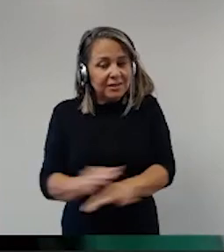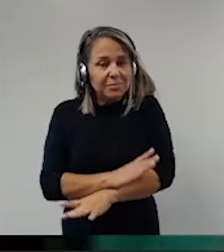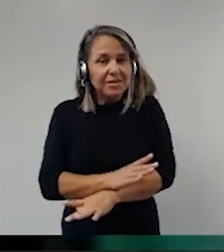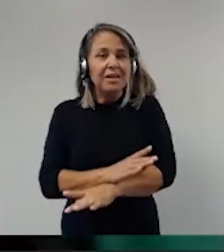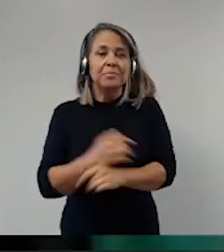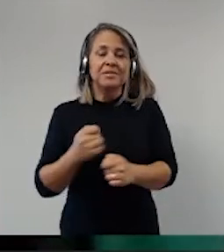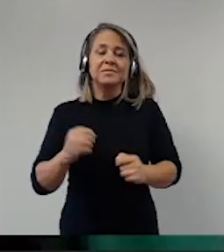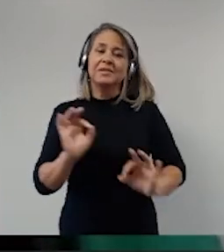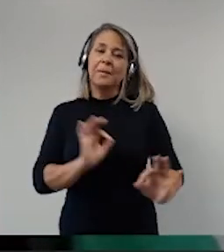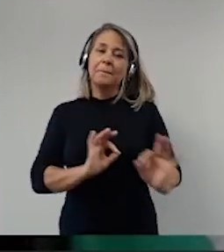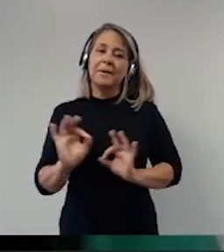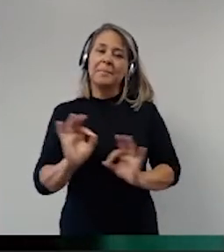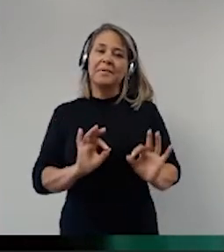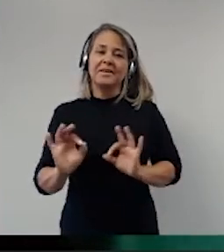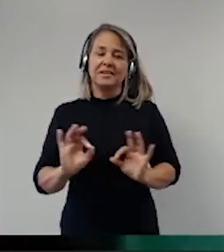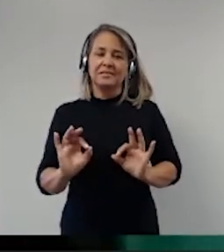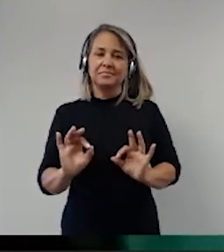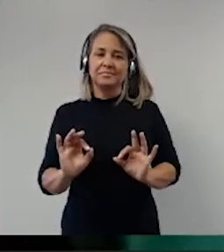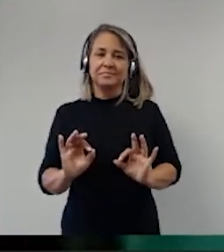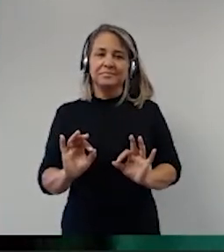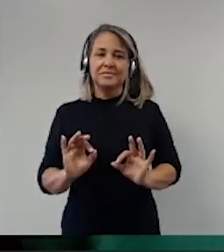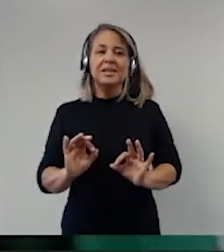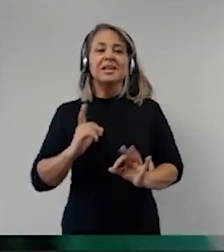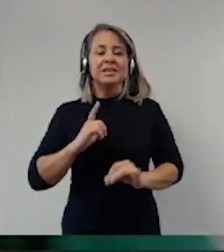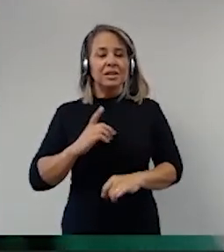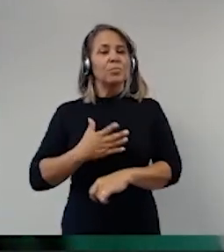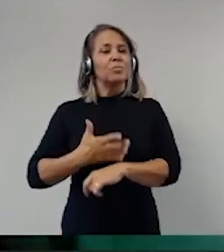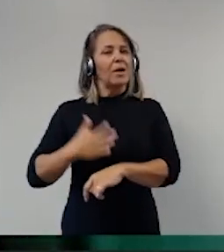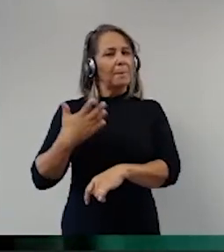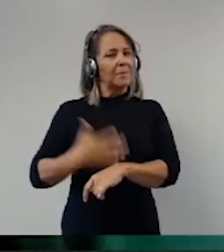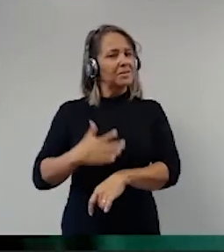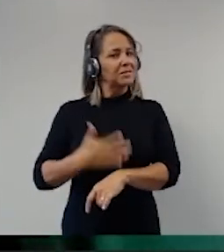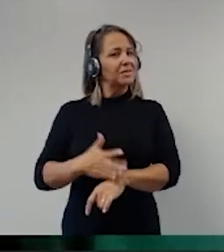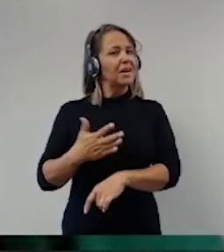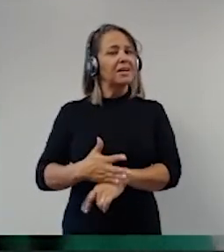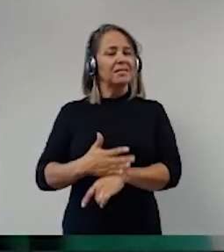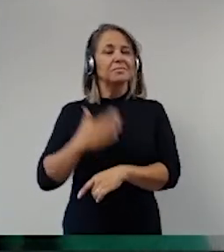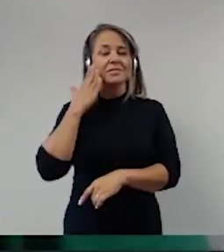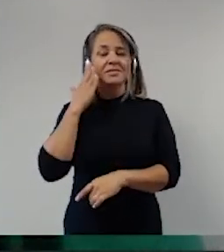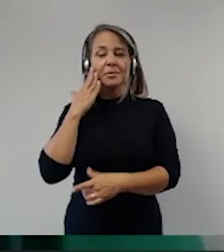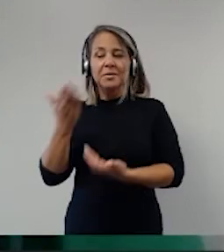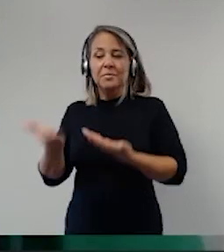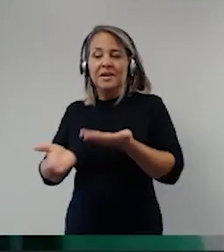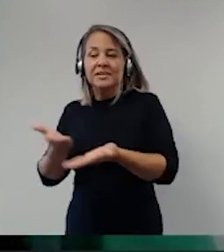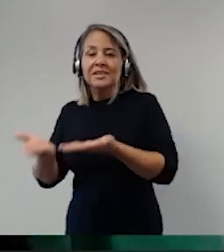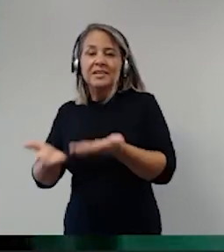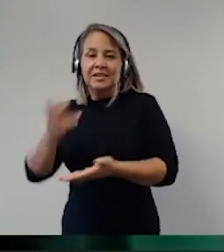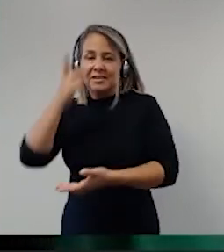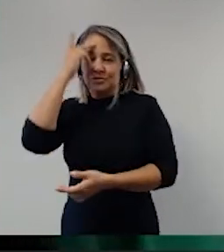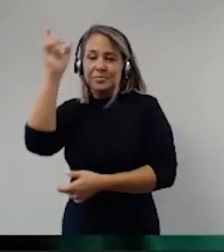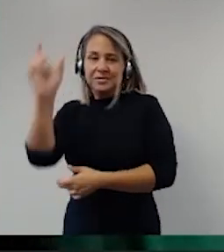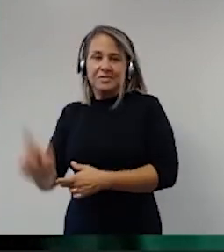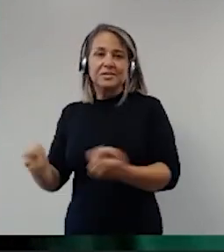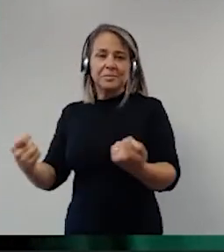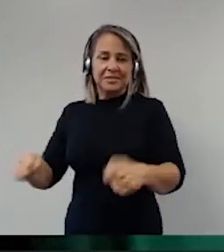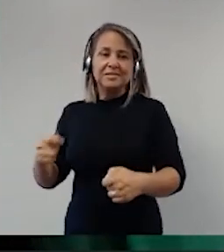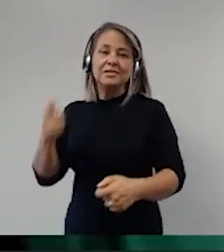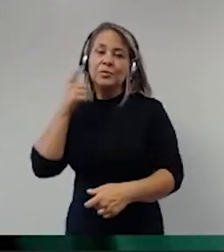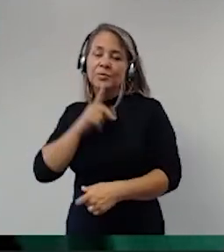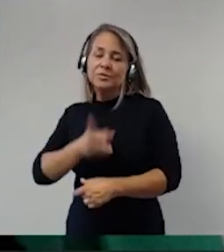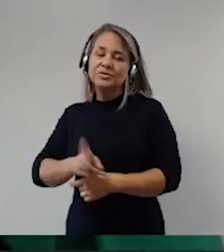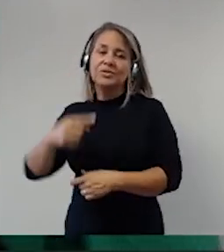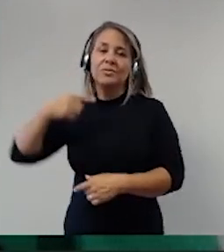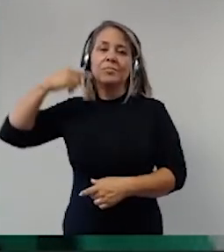estar preparados e capacitados para atender os nossos clientes, mas principalmente para continuar advogando